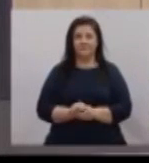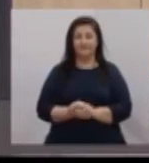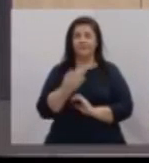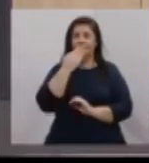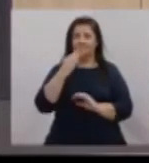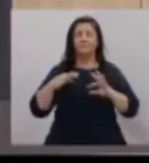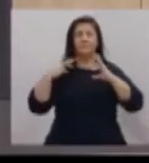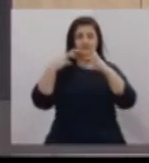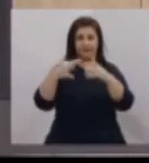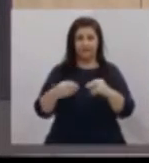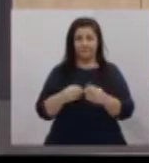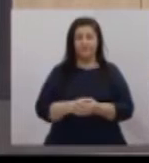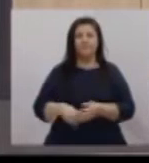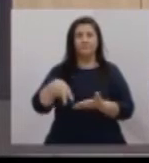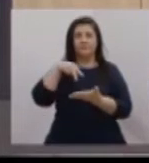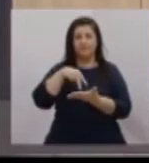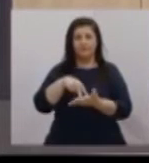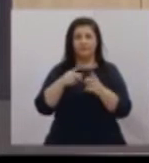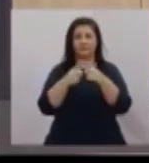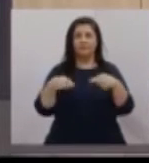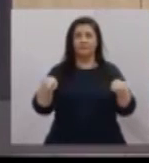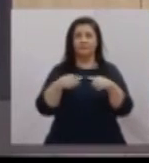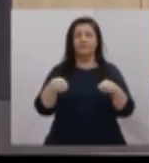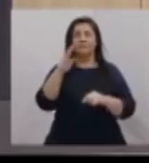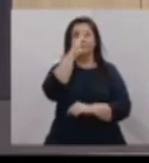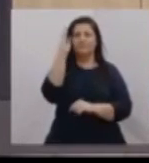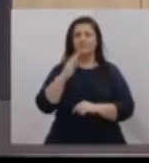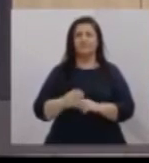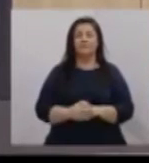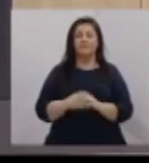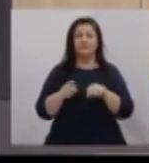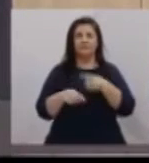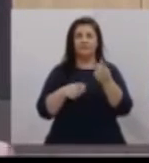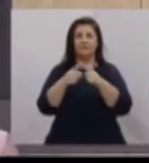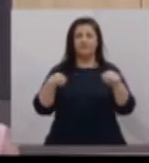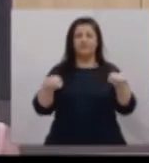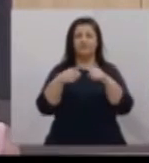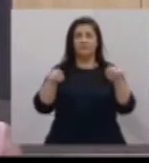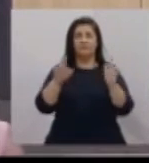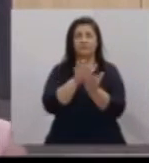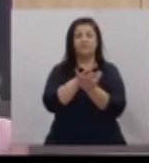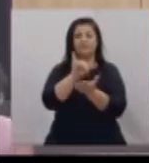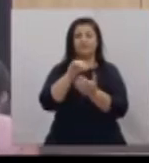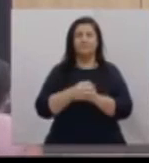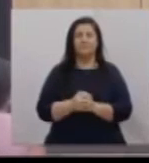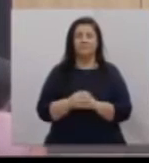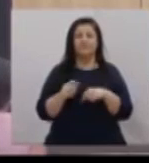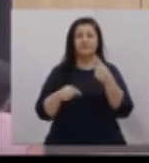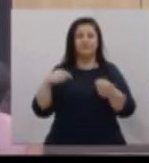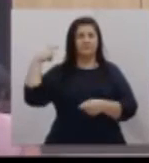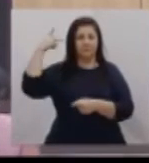a todos que se levante para a execução do hino nacional brasileiro e do hino de Jacareí. E peço ao vereador Luiz Flávio